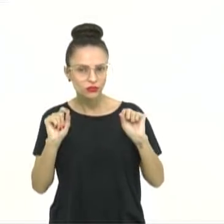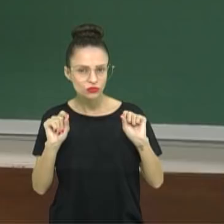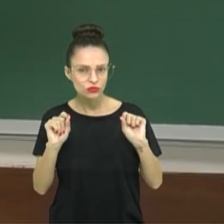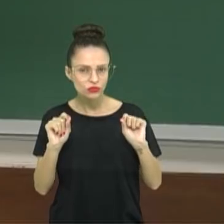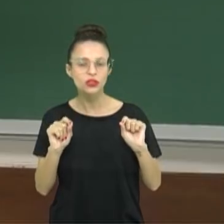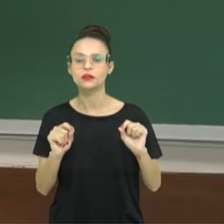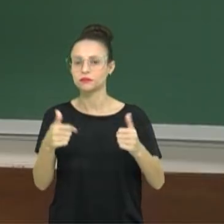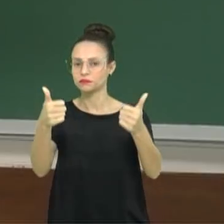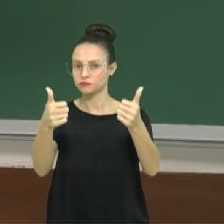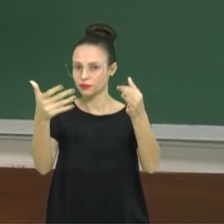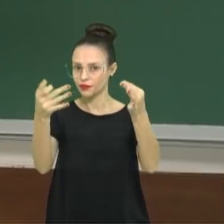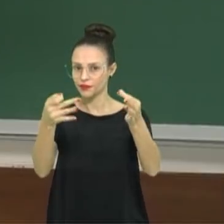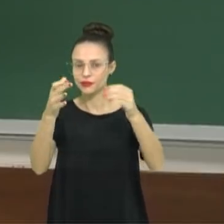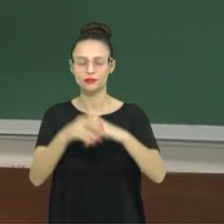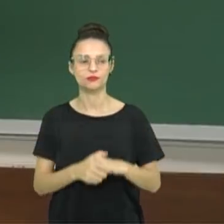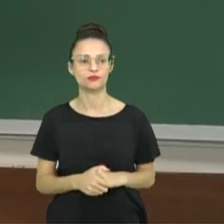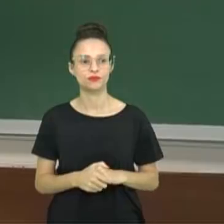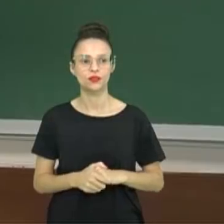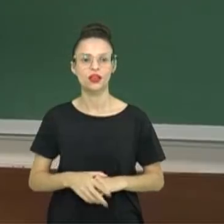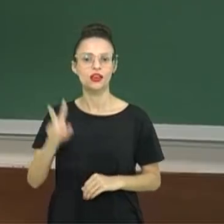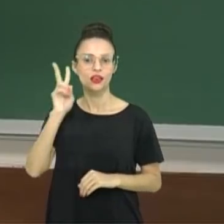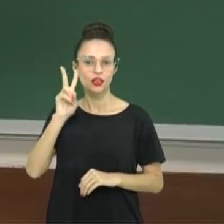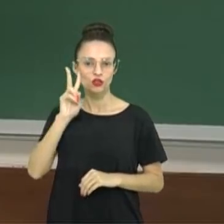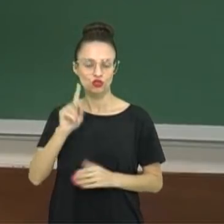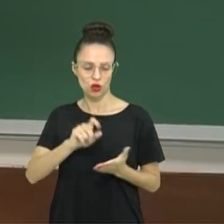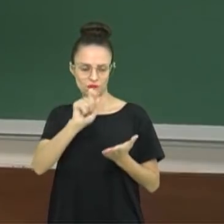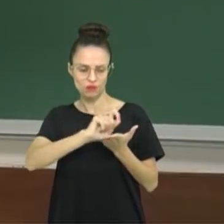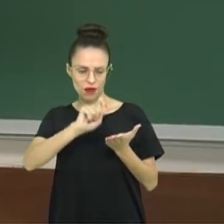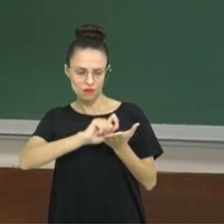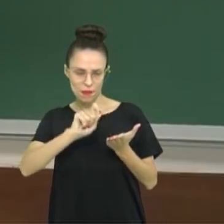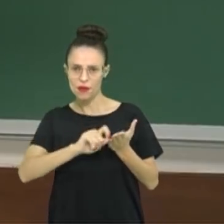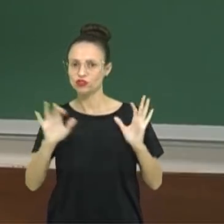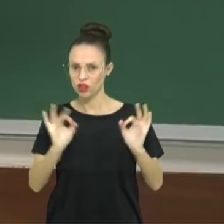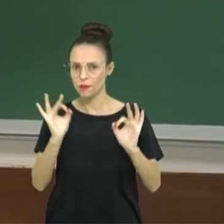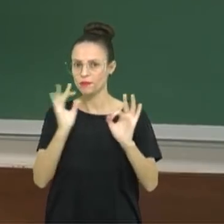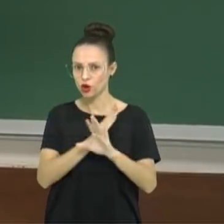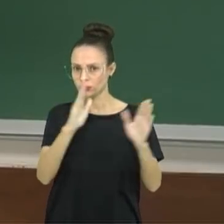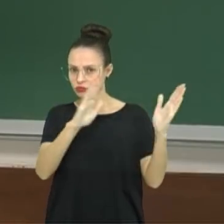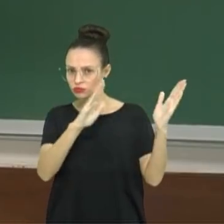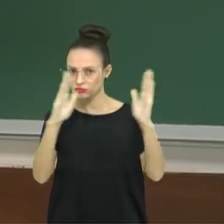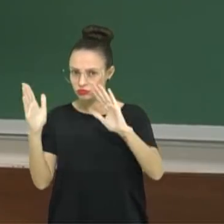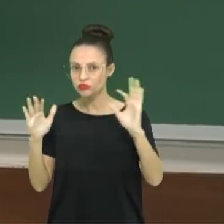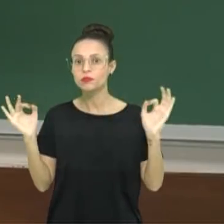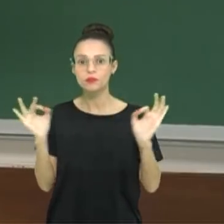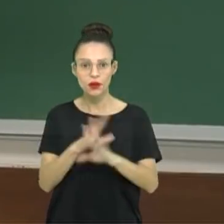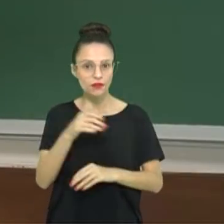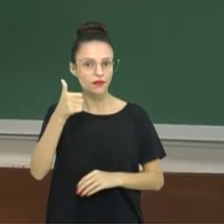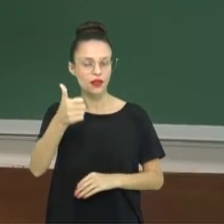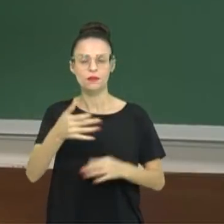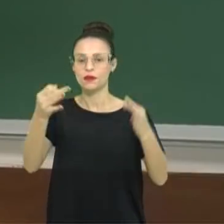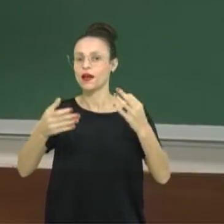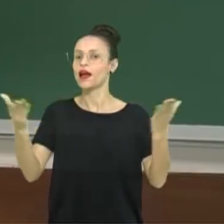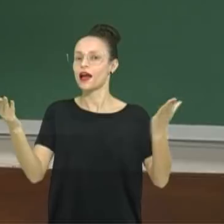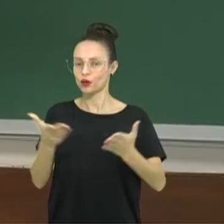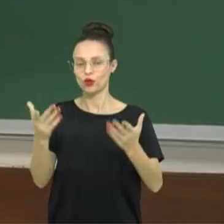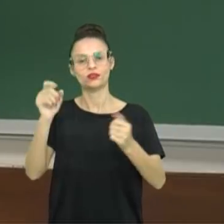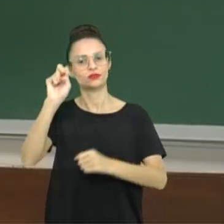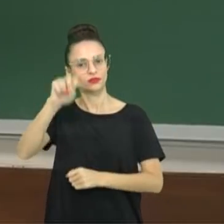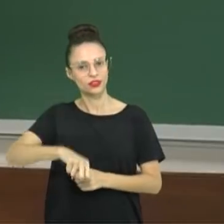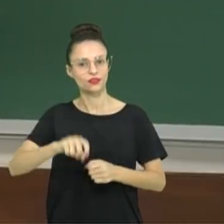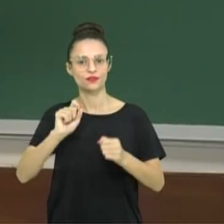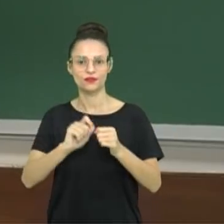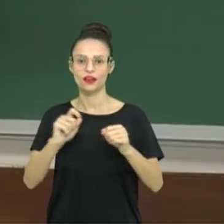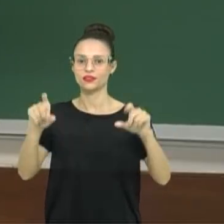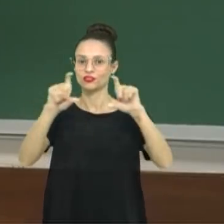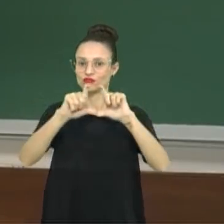definiu? Perfeito. A história já escrita você já fez? Perfeito. Então agora você vai produzir